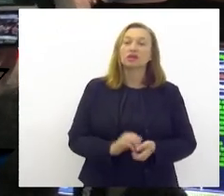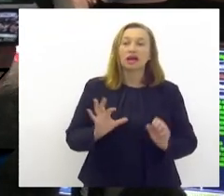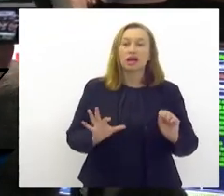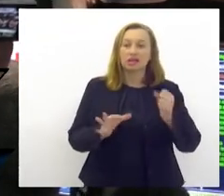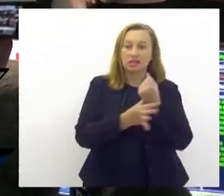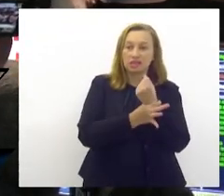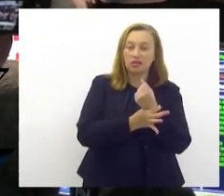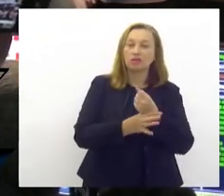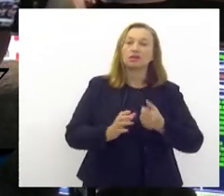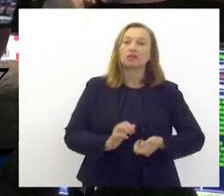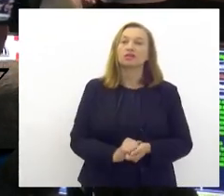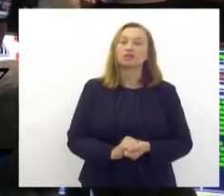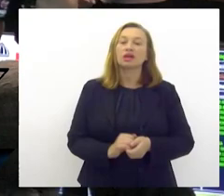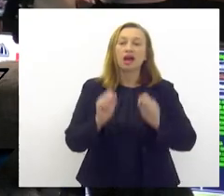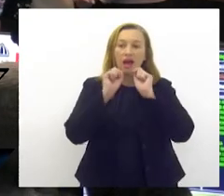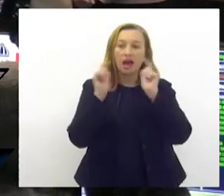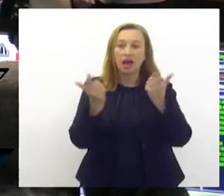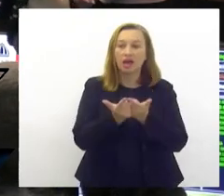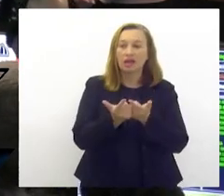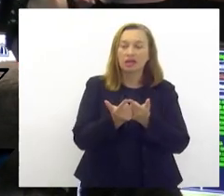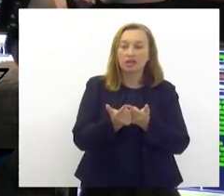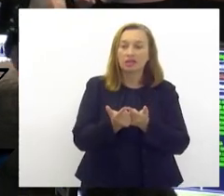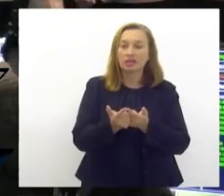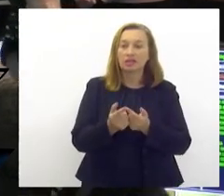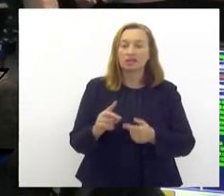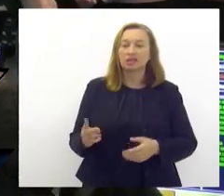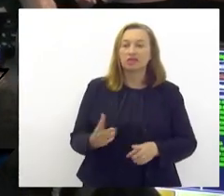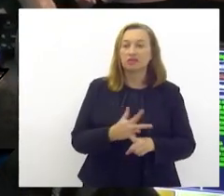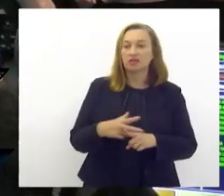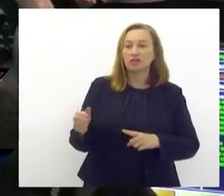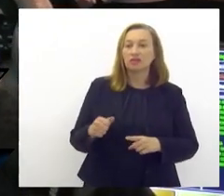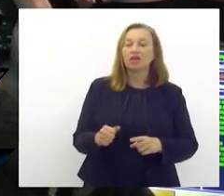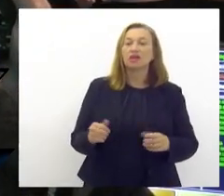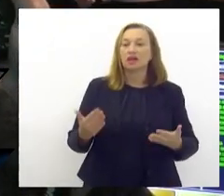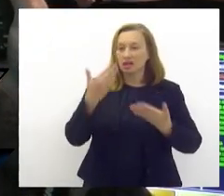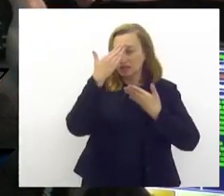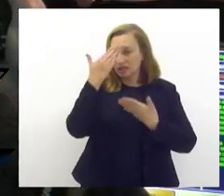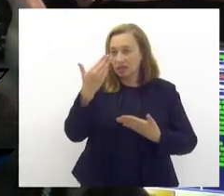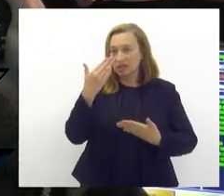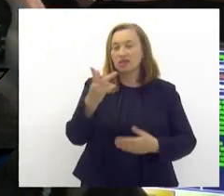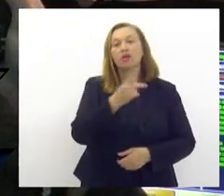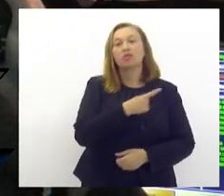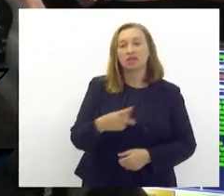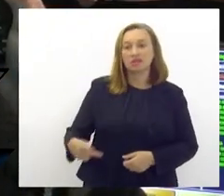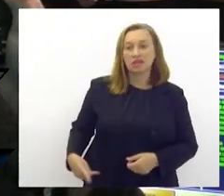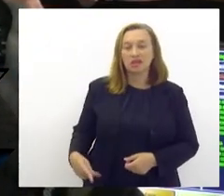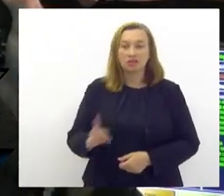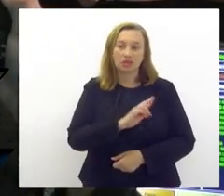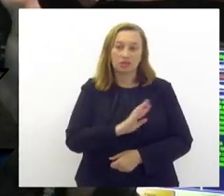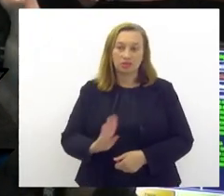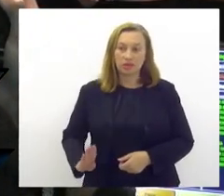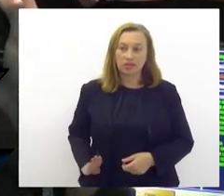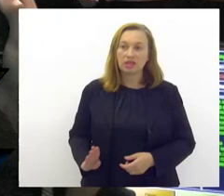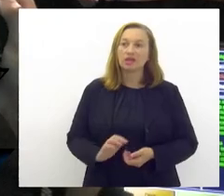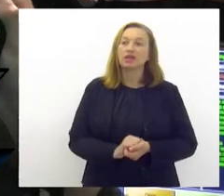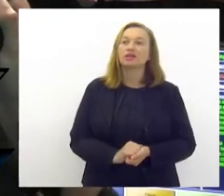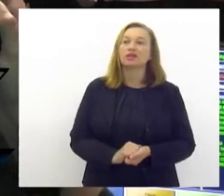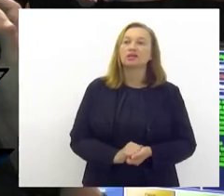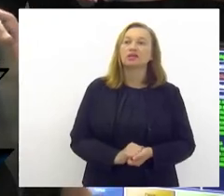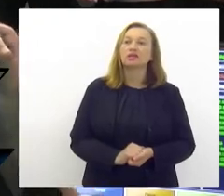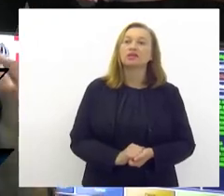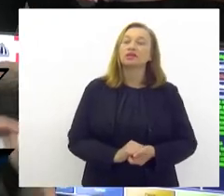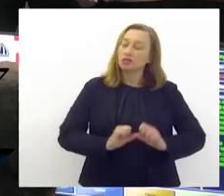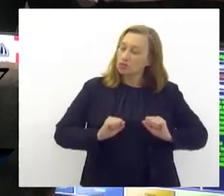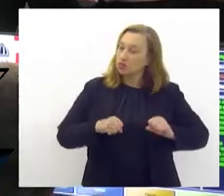garante a Alerj nessa vanguarda. Então, eu quero agradecer de pronto ao presidente Rodrigo Bacelar, que tem feito